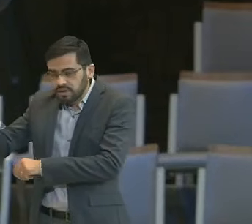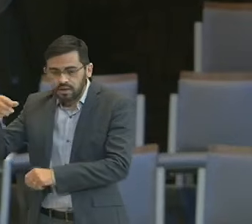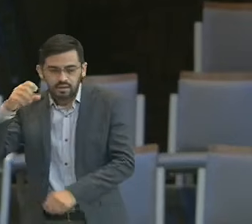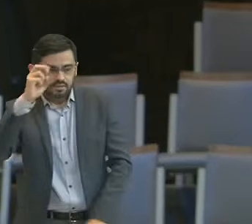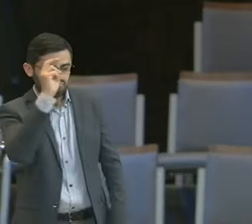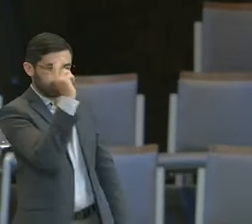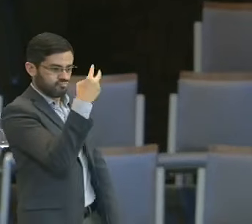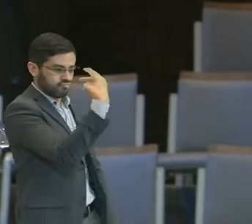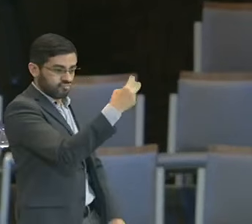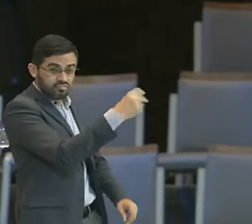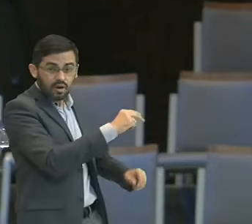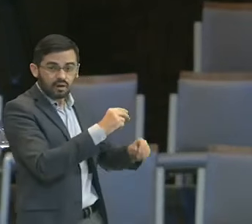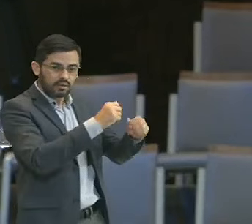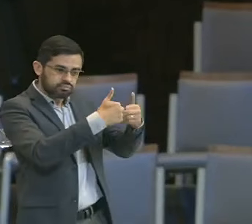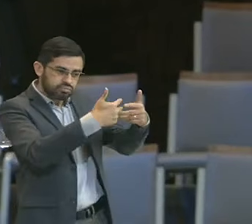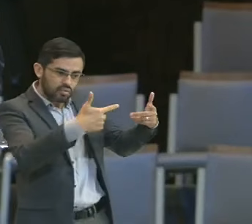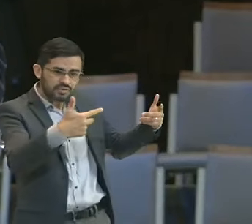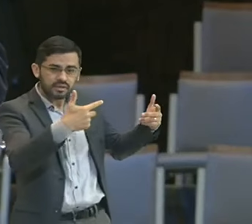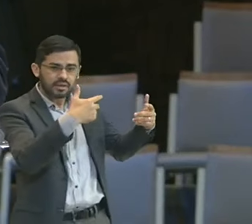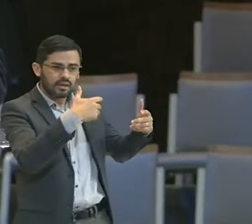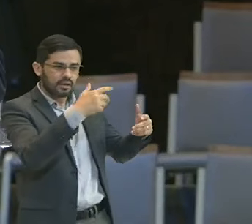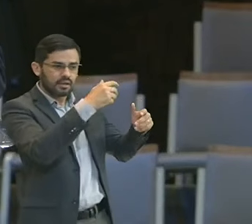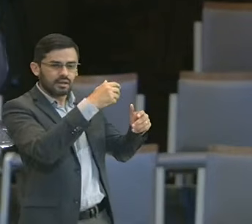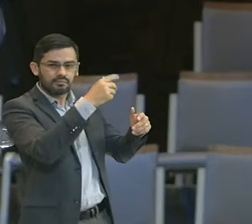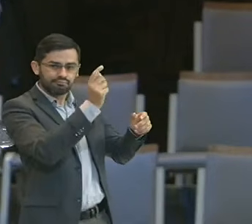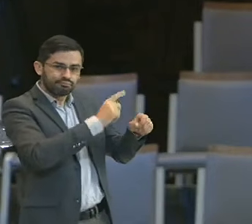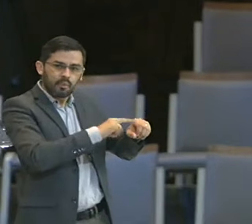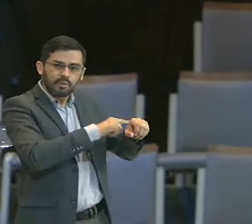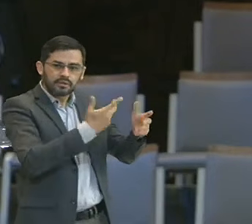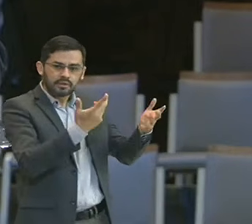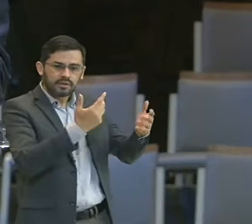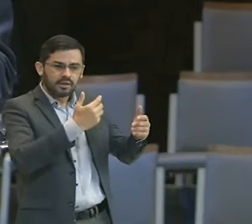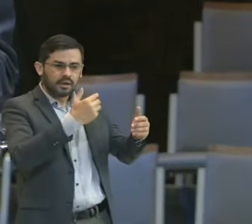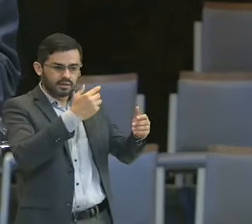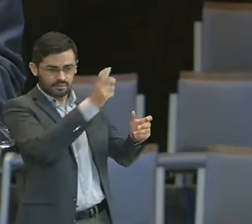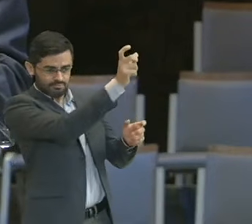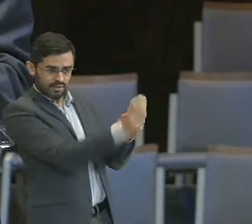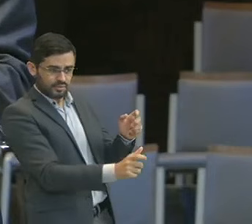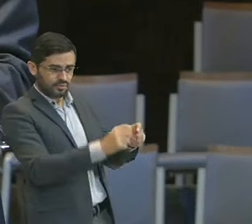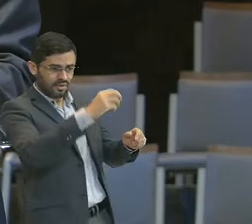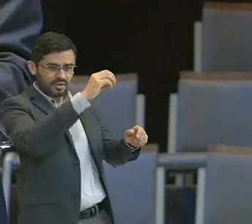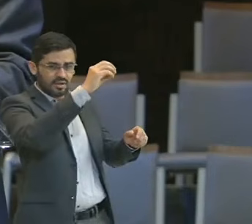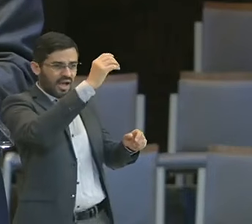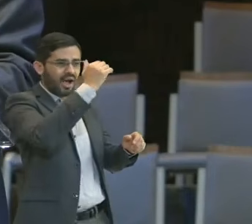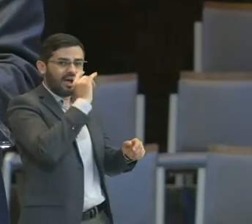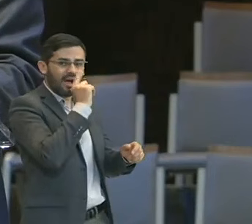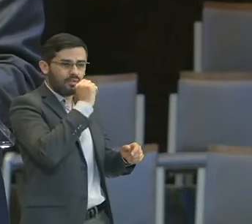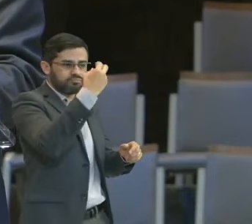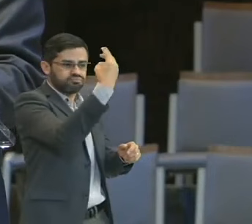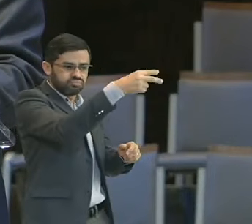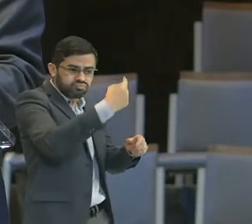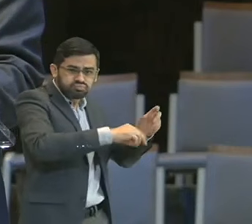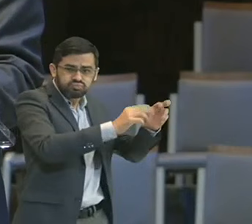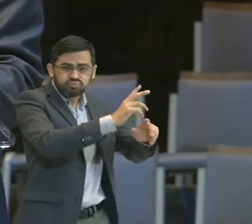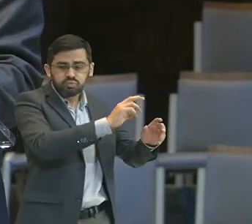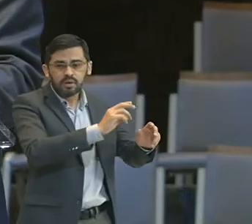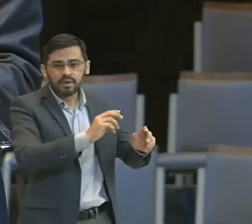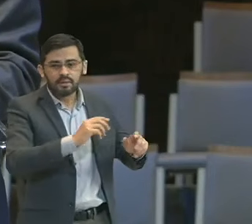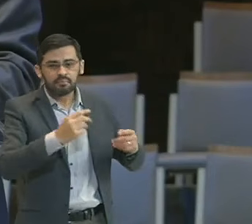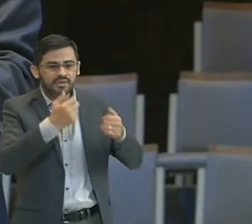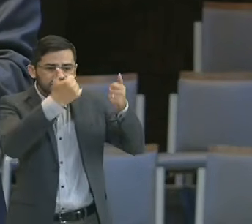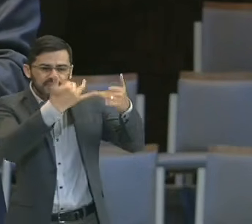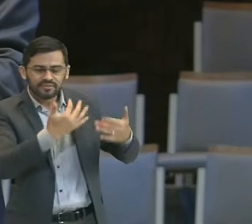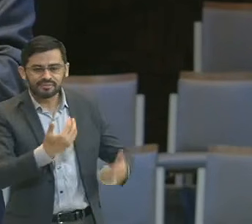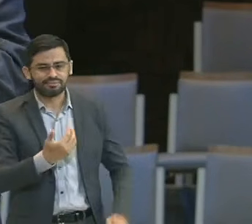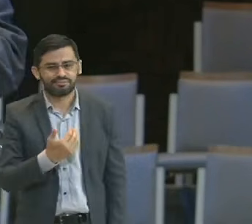asperge a água sobre aquele penitente, vamos dizer assim. E ele dizia assim, olha,